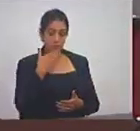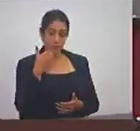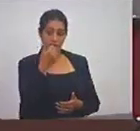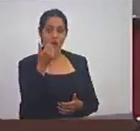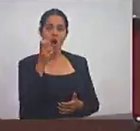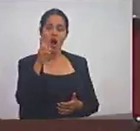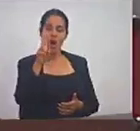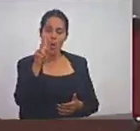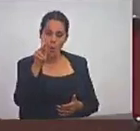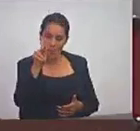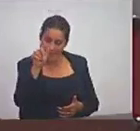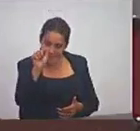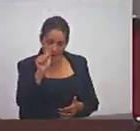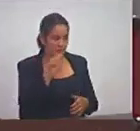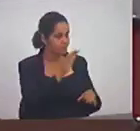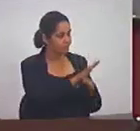me propus